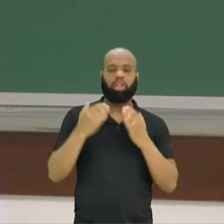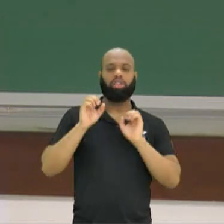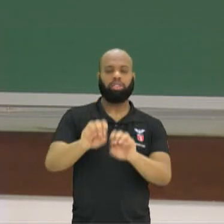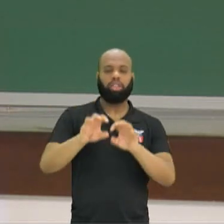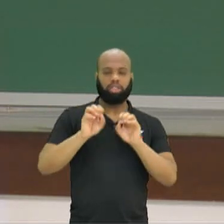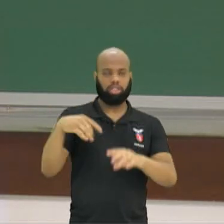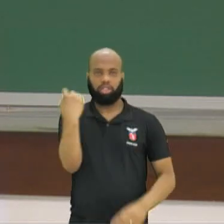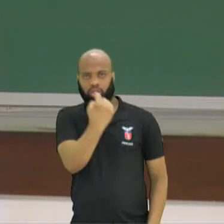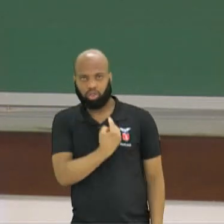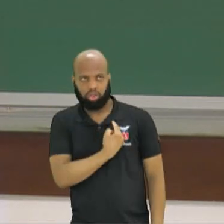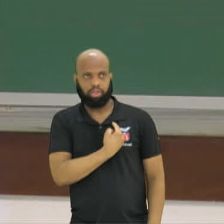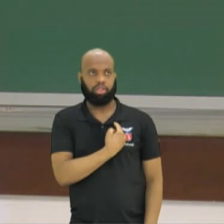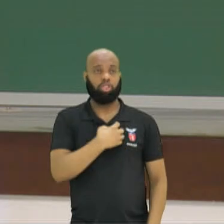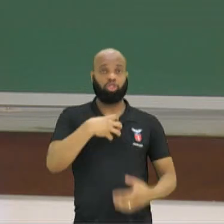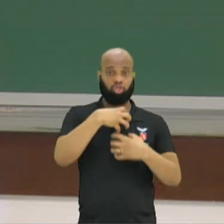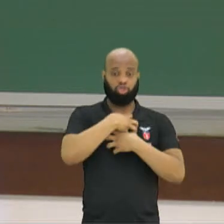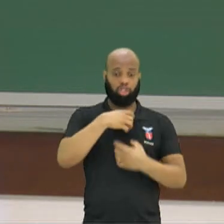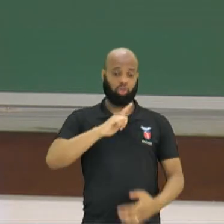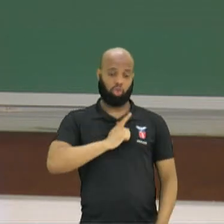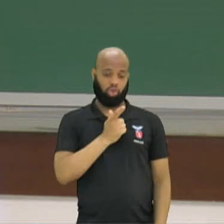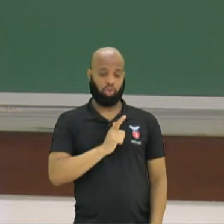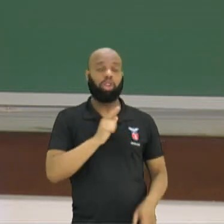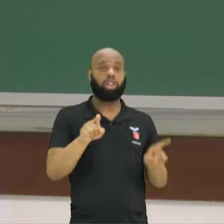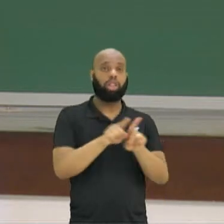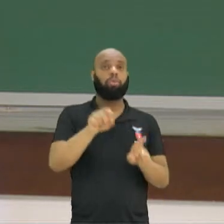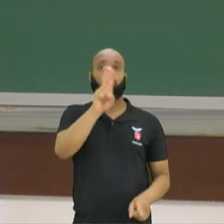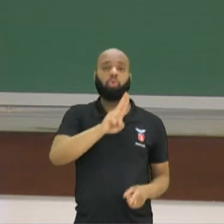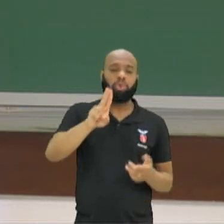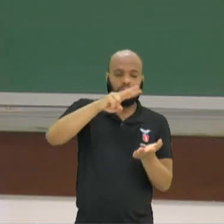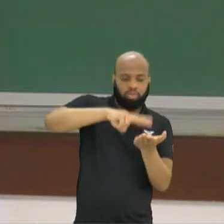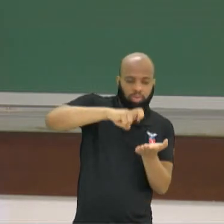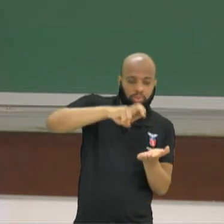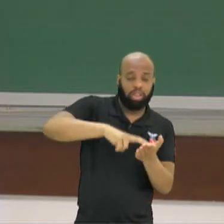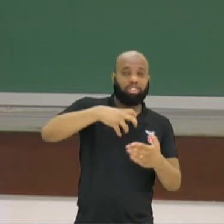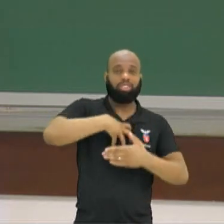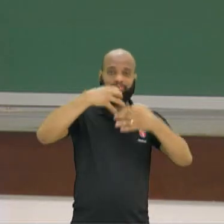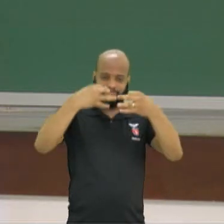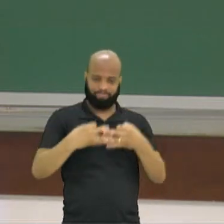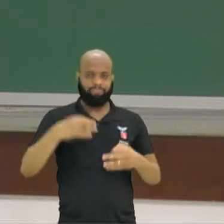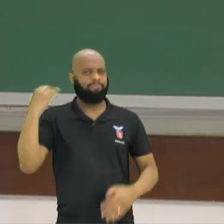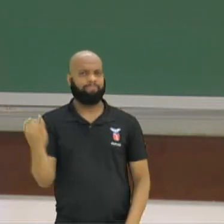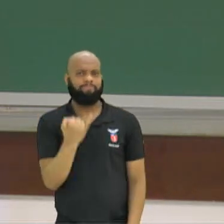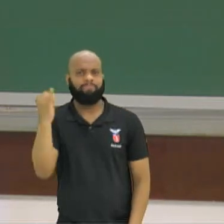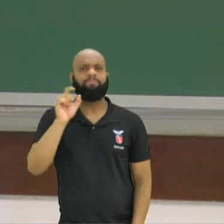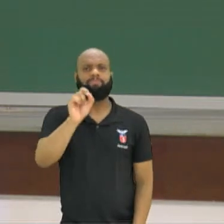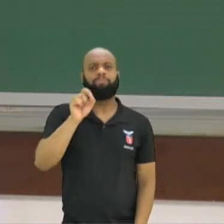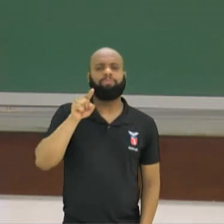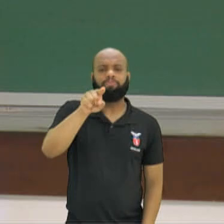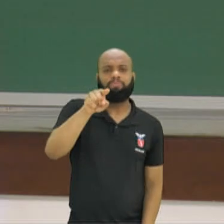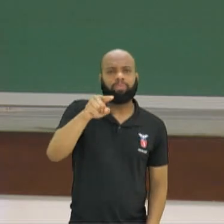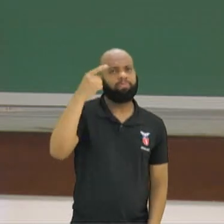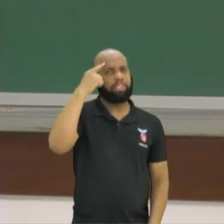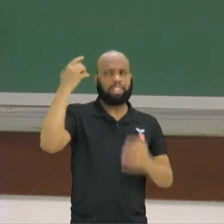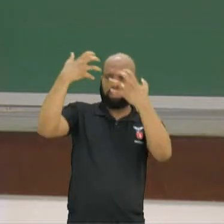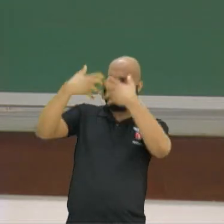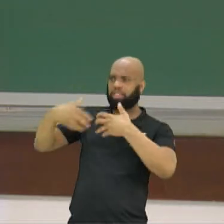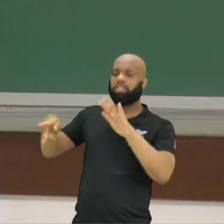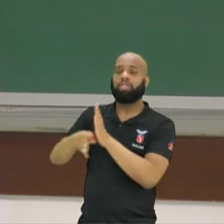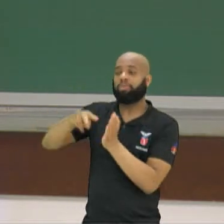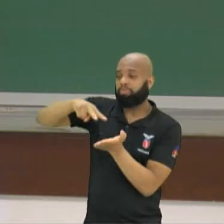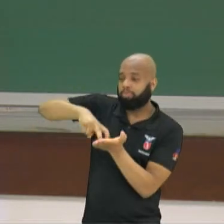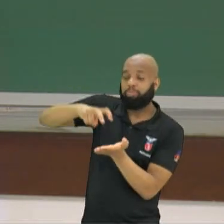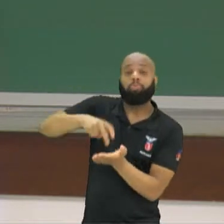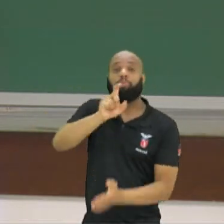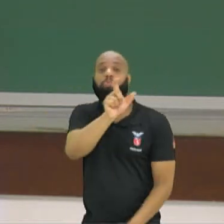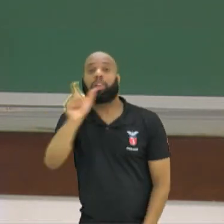nós. Desde a questão ortográfica ao uso de um vocabulário preciso. Pessoal, é importante que vocês pensem no vocabulário que